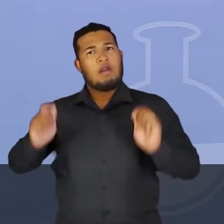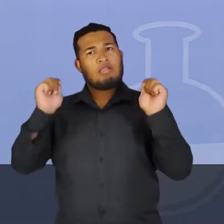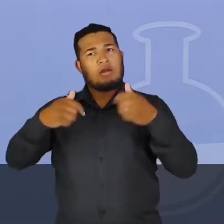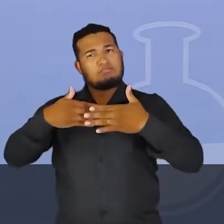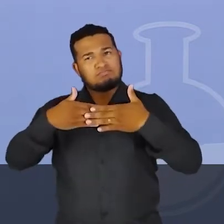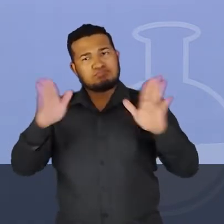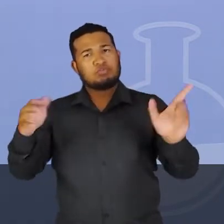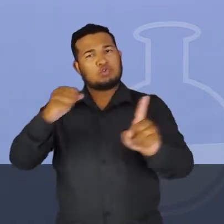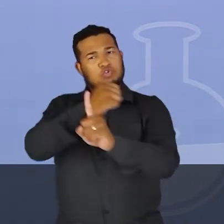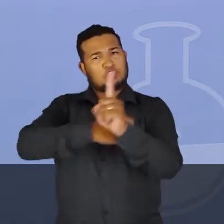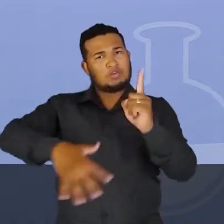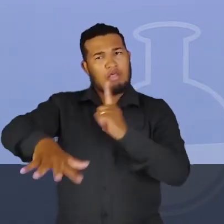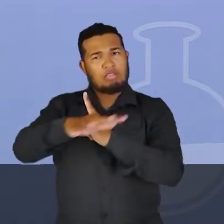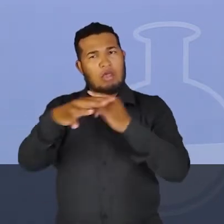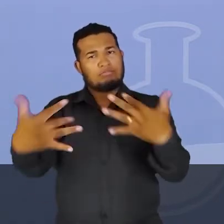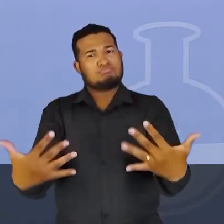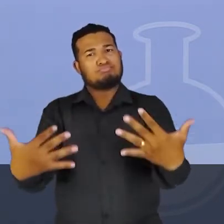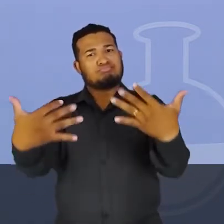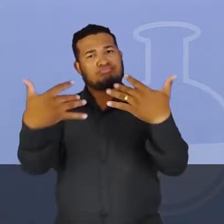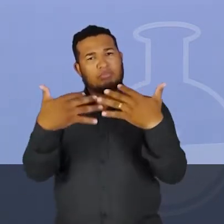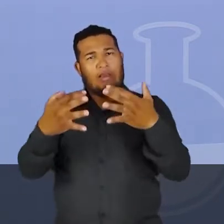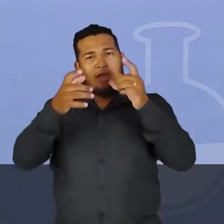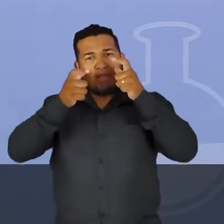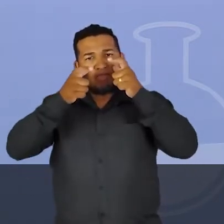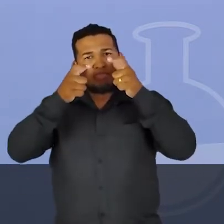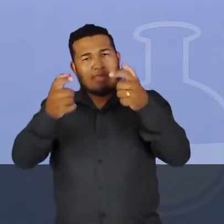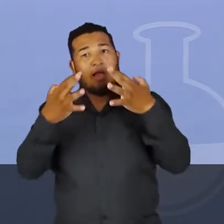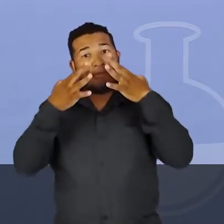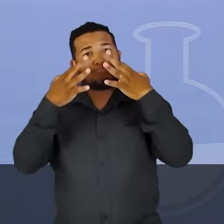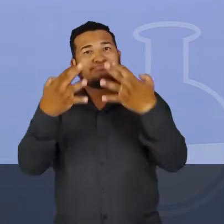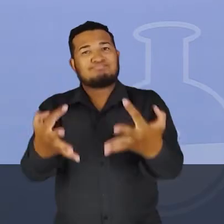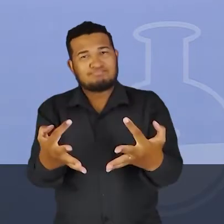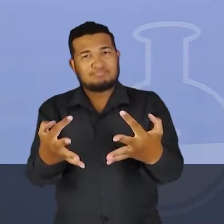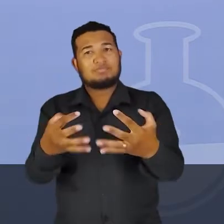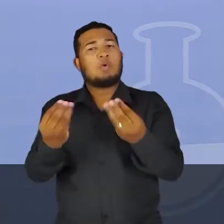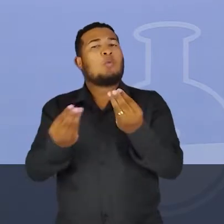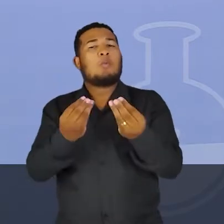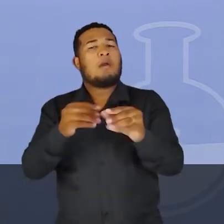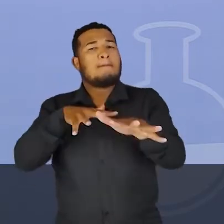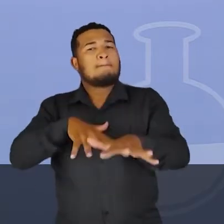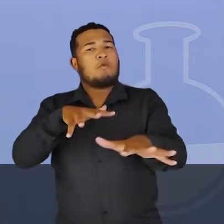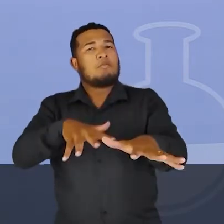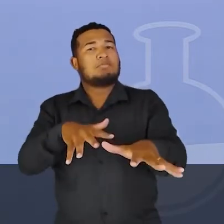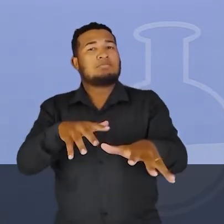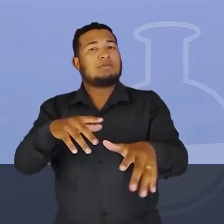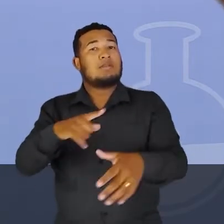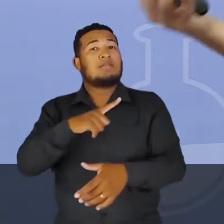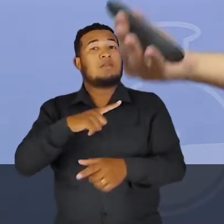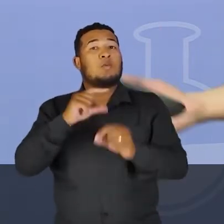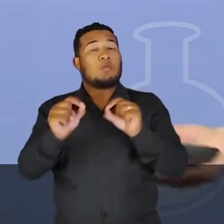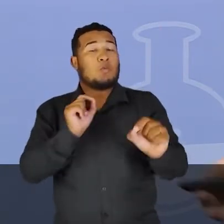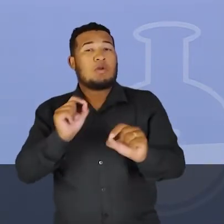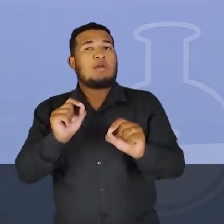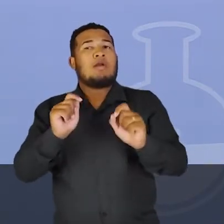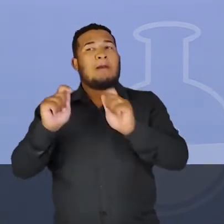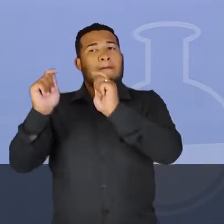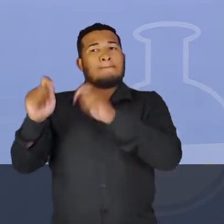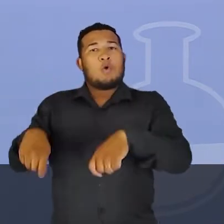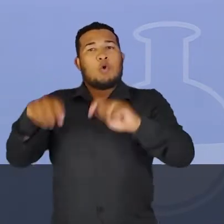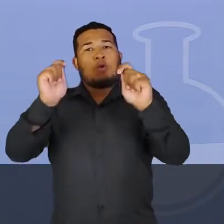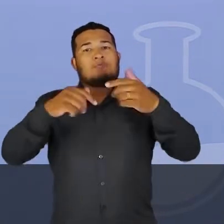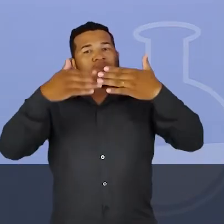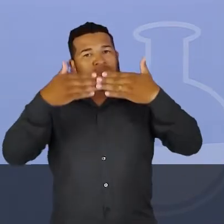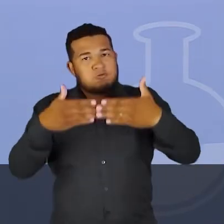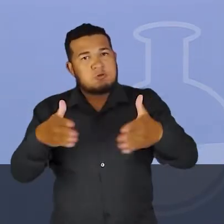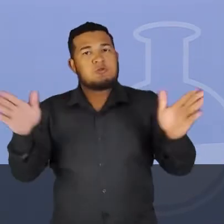demandas da sociedade, quando ele está mais atento para ouvir esses movimentos, a gente amplia as